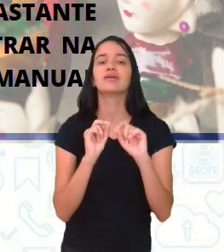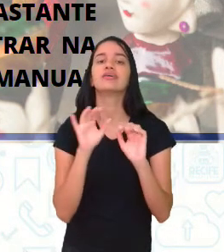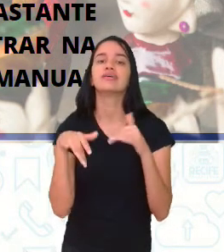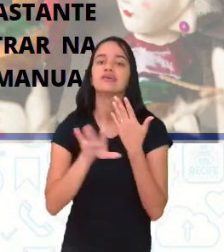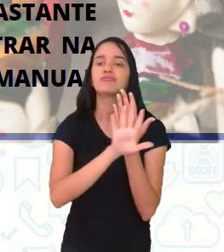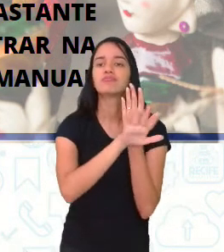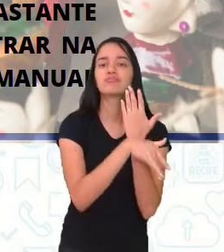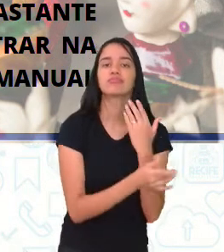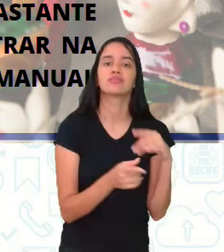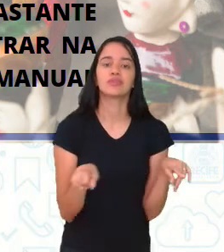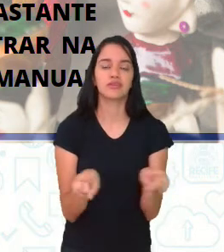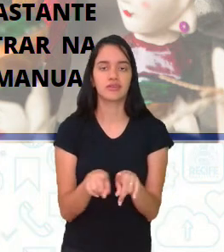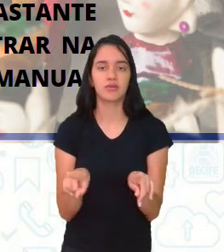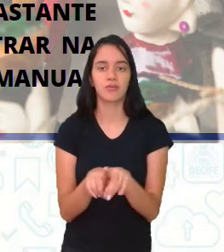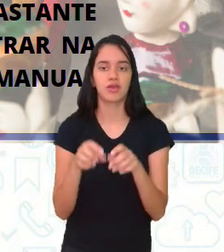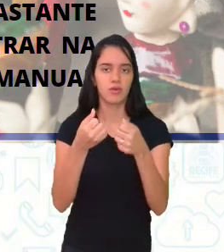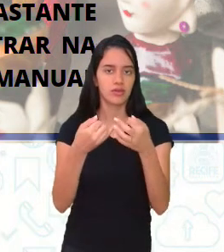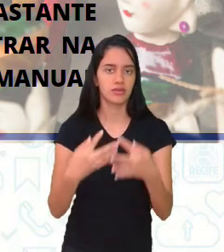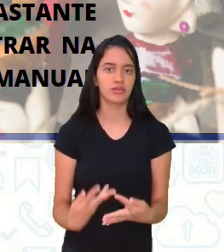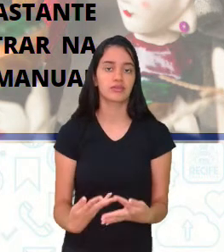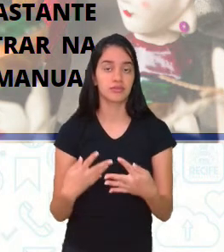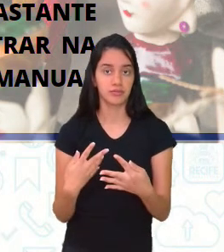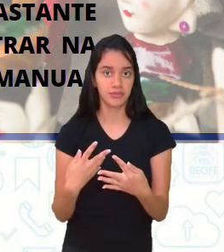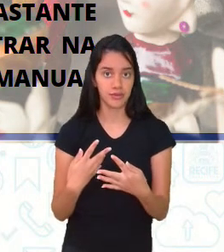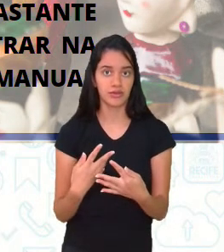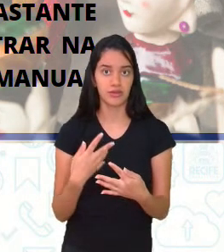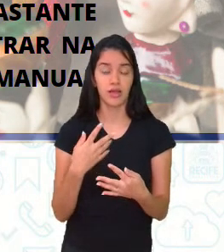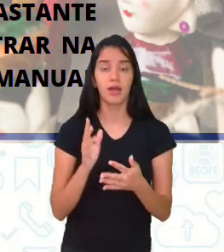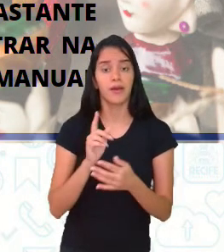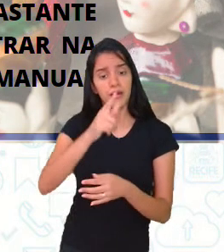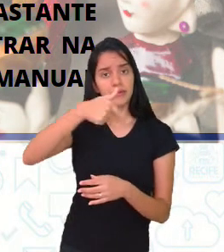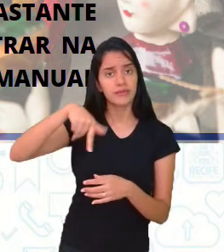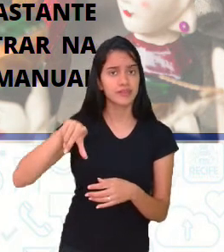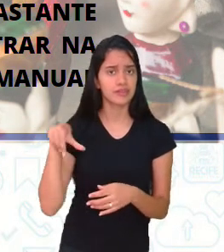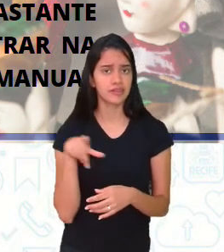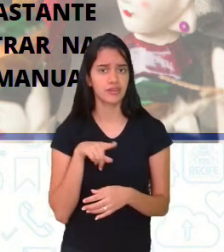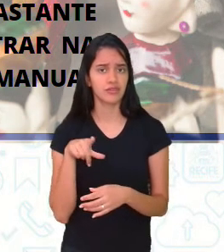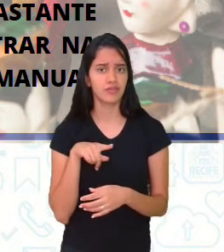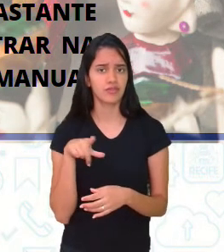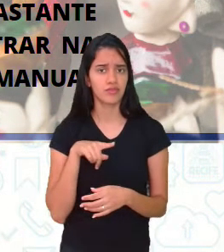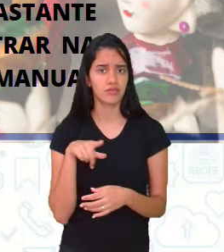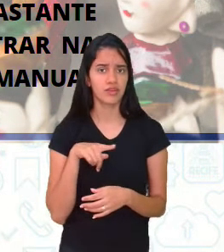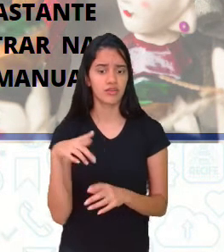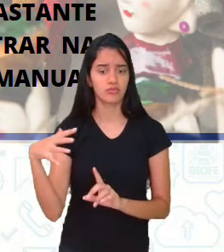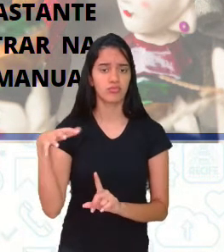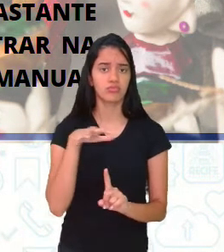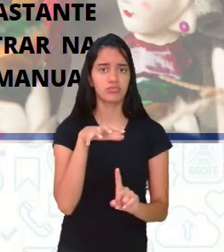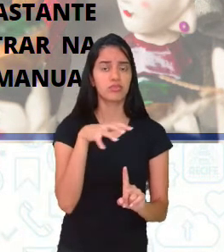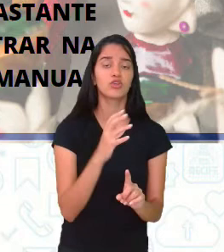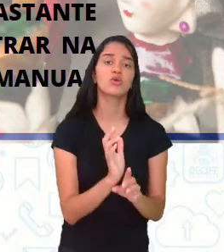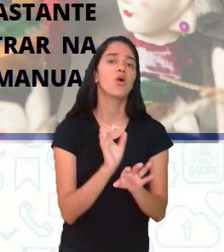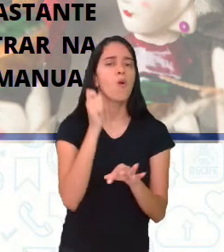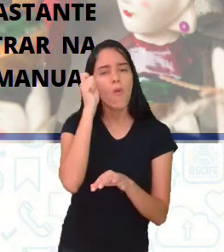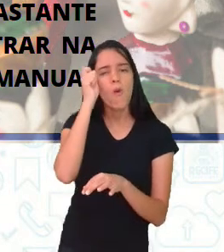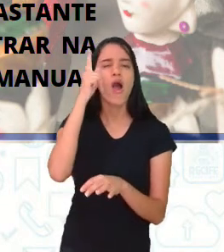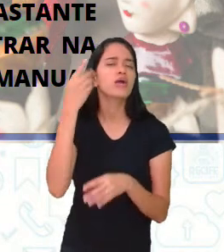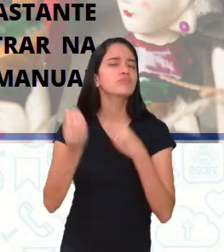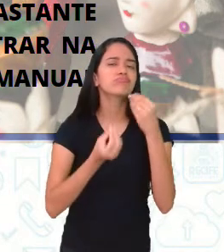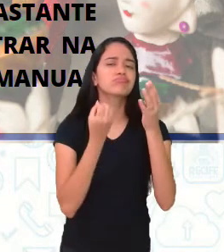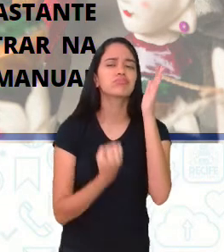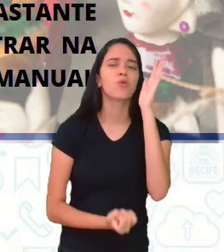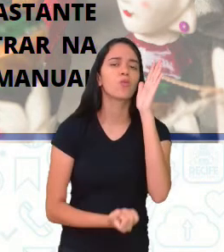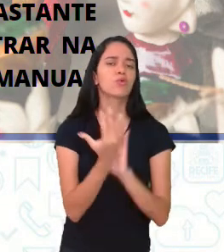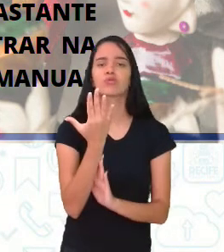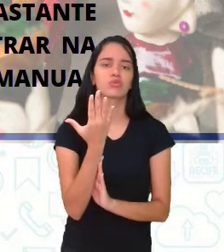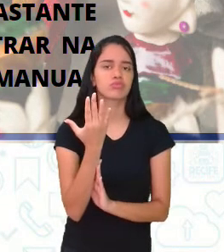sombras e dar uma faladinha sobre os fantoches, para que vocês tivessem uma ideia, né, de como surgiu,